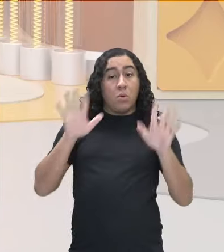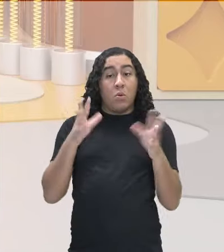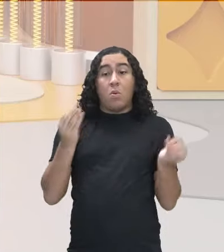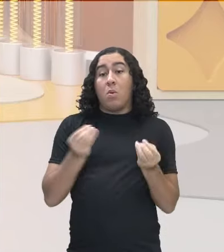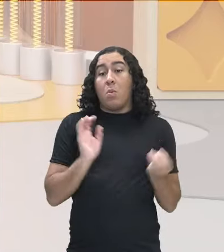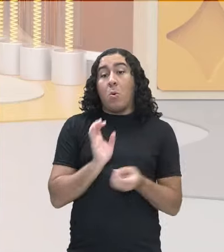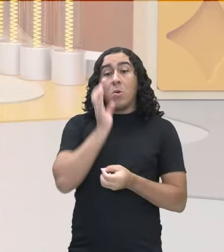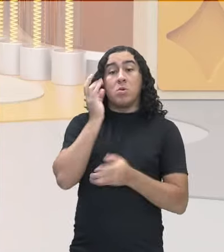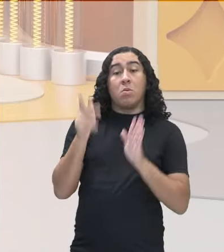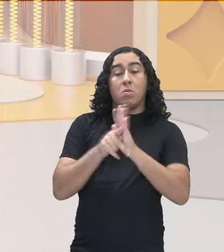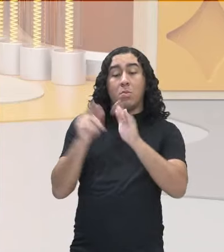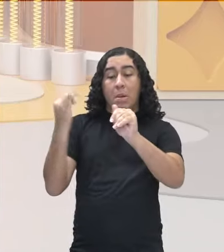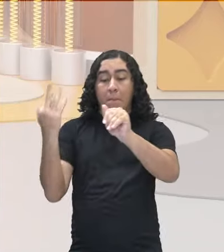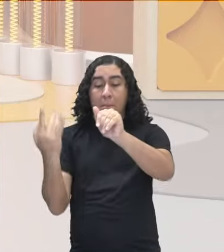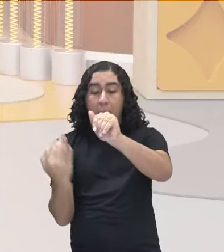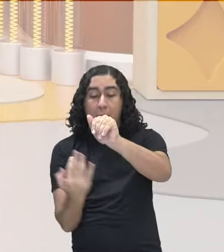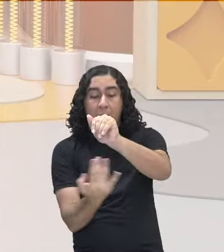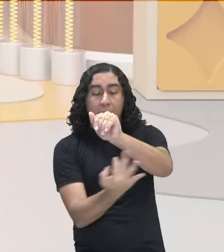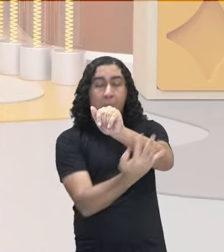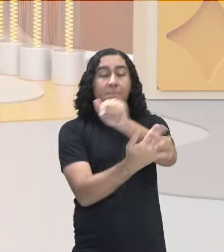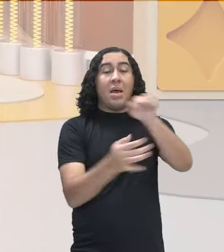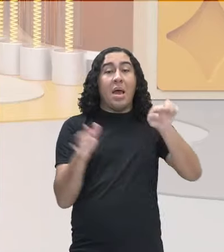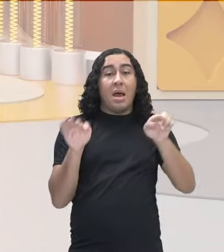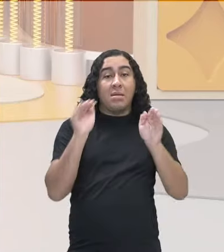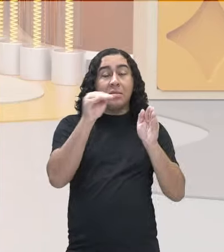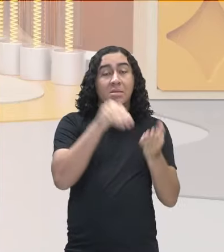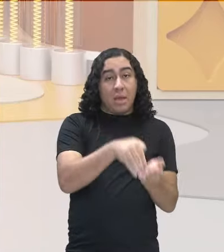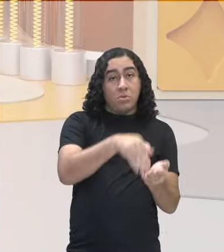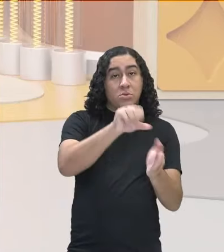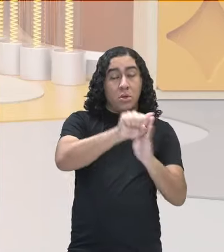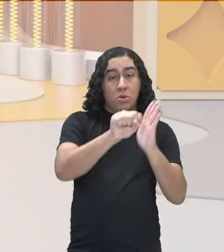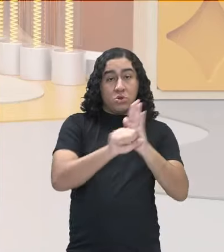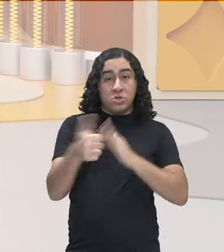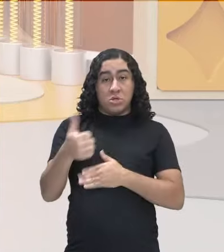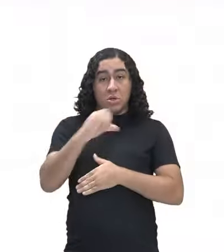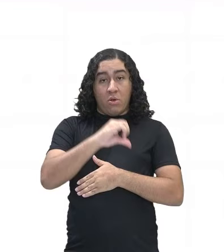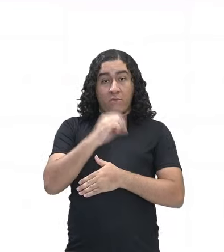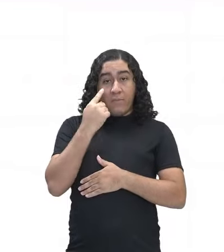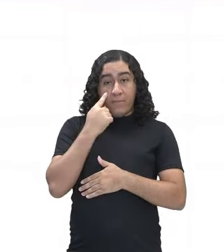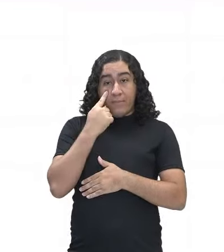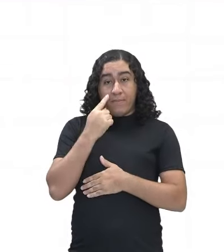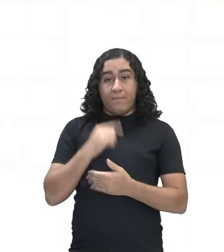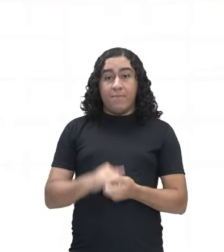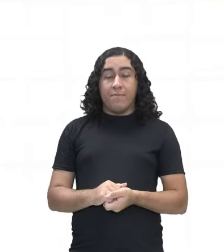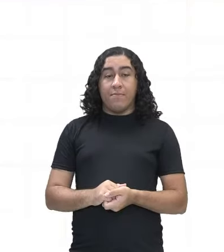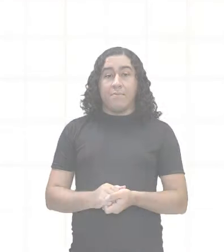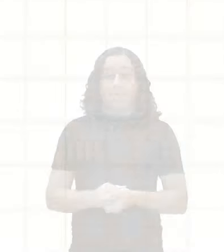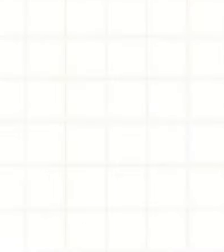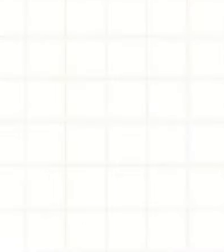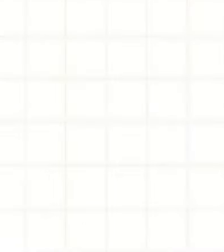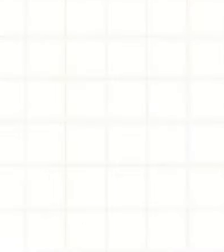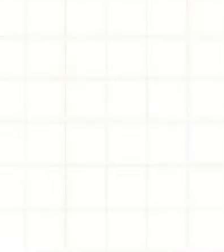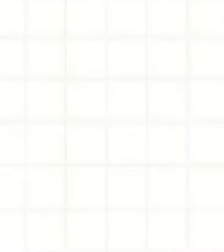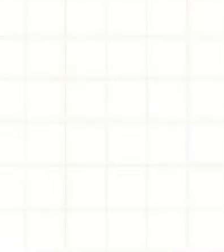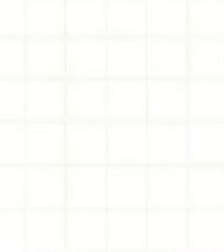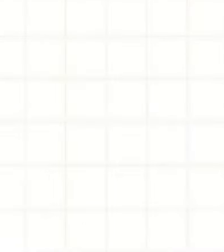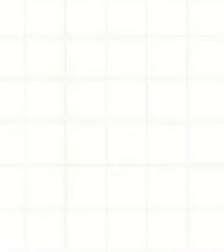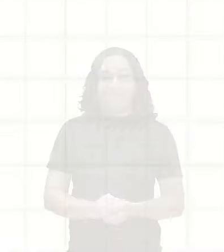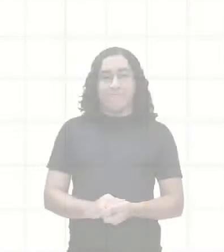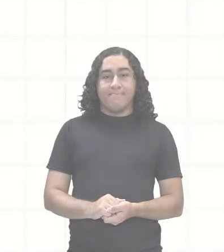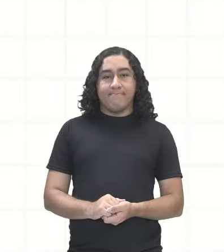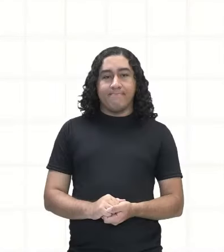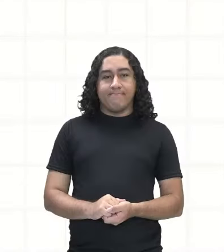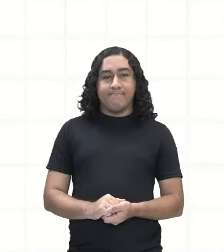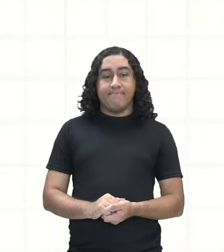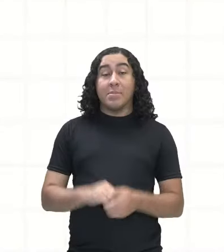foram os fluxos migratórios até o século XIX acompanhe comigo então vamos compreender a